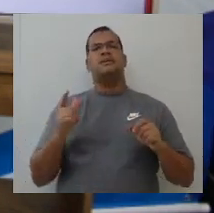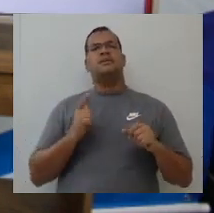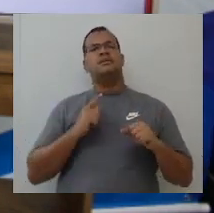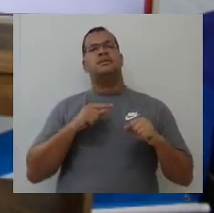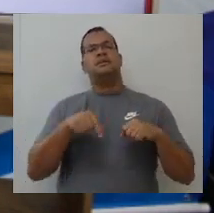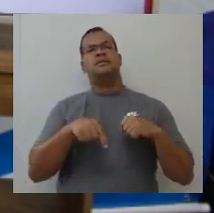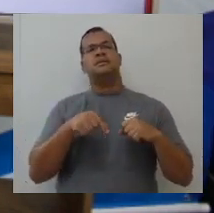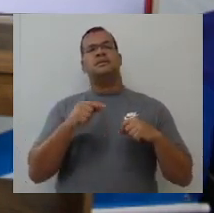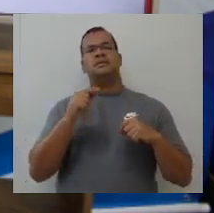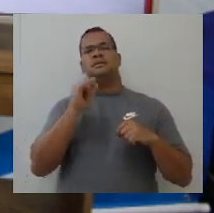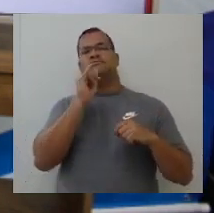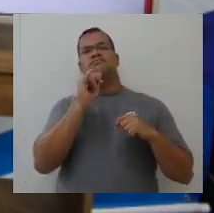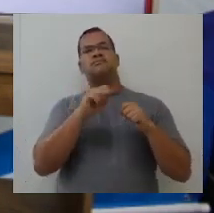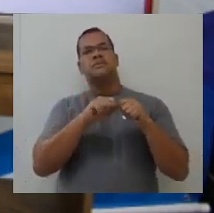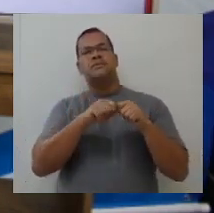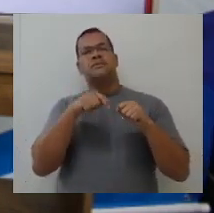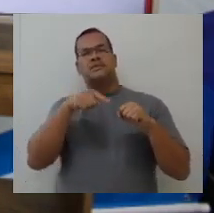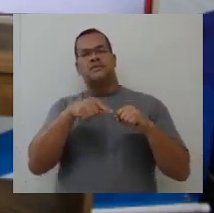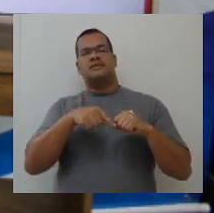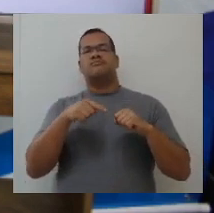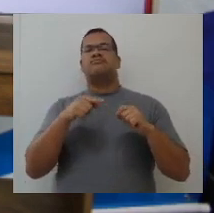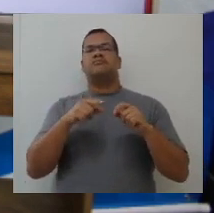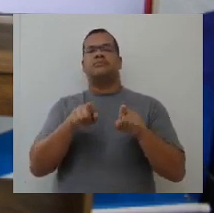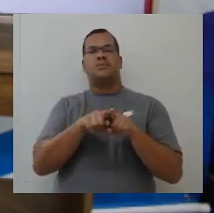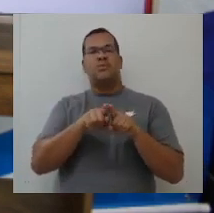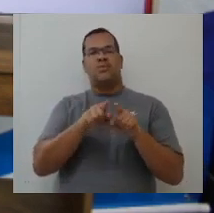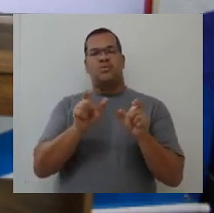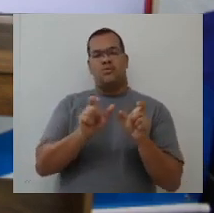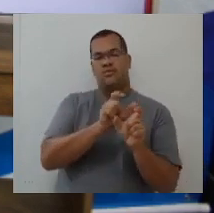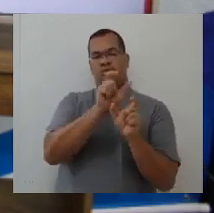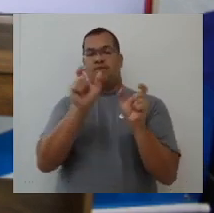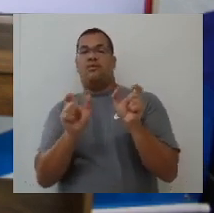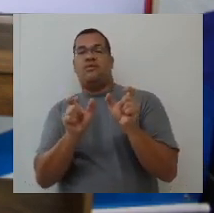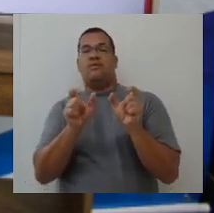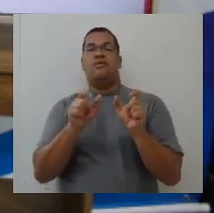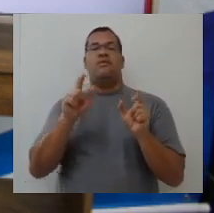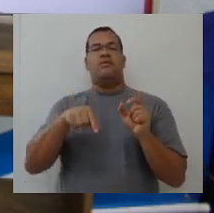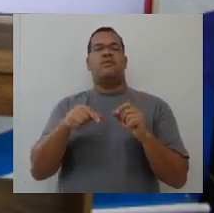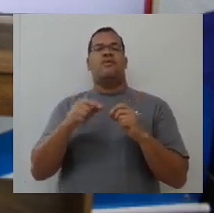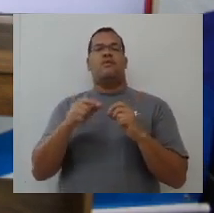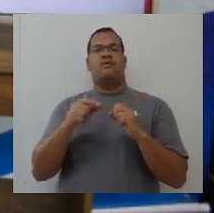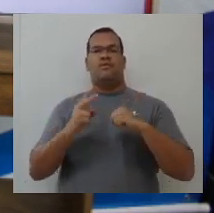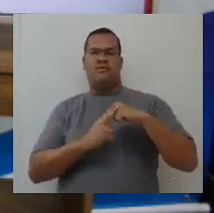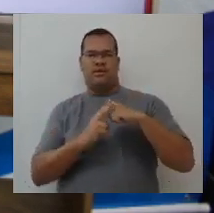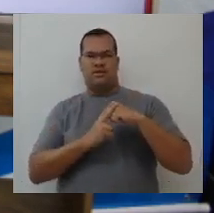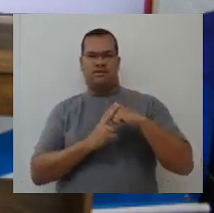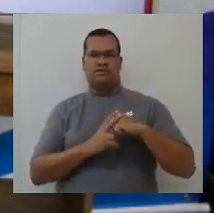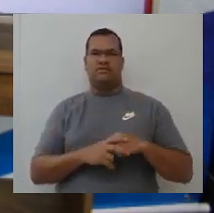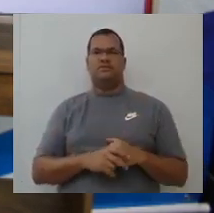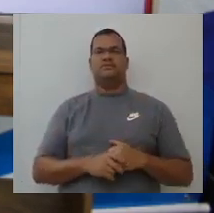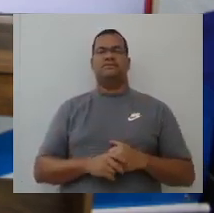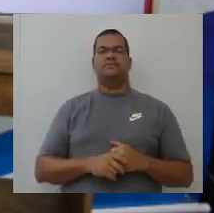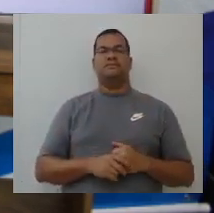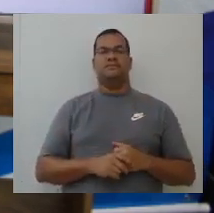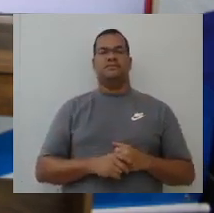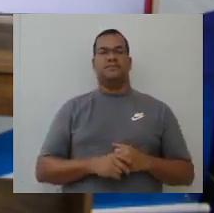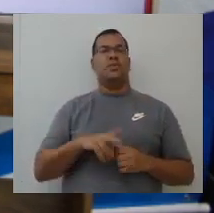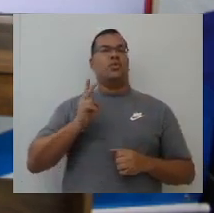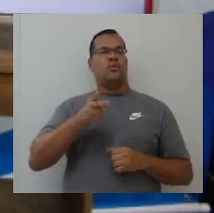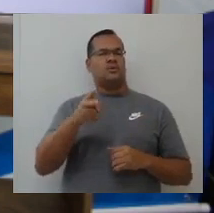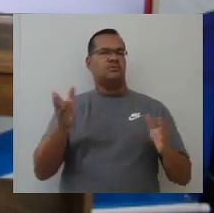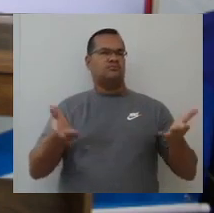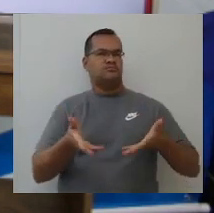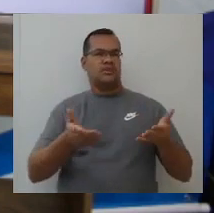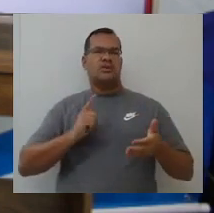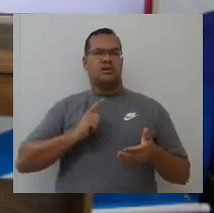função de realizar uma ação. Isso eu só utilizo pronomes pessoais com ações. Beleza? Então vamos dar continuidade. Aqui eu tenho